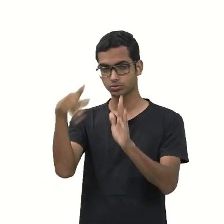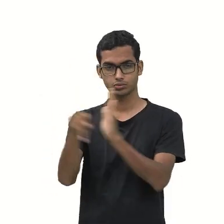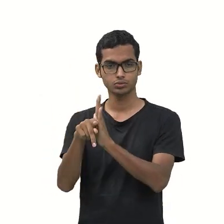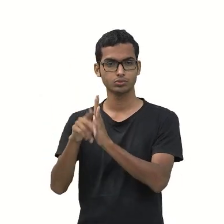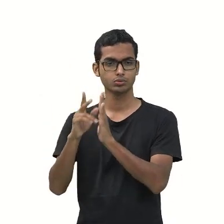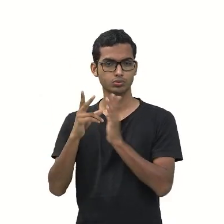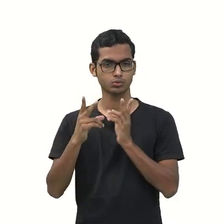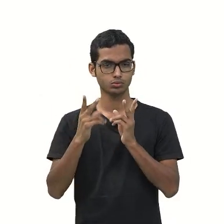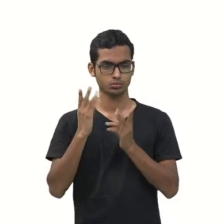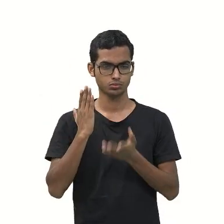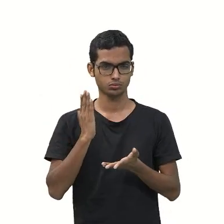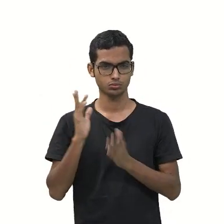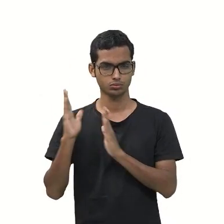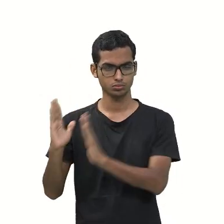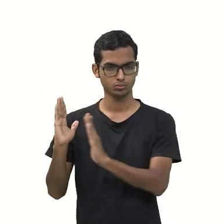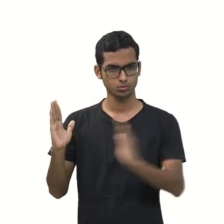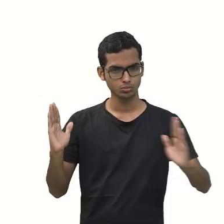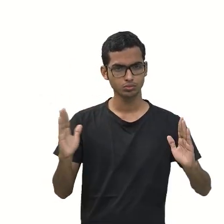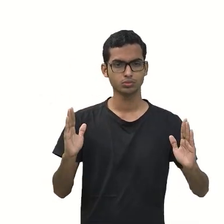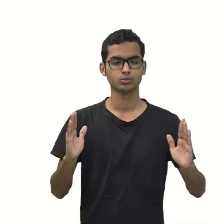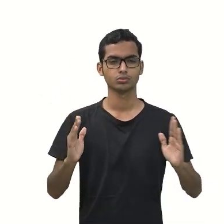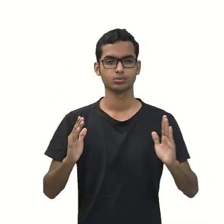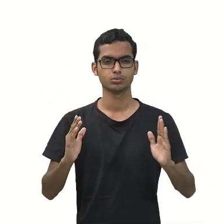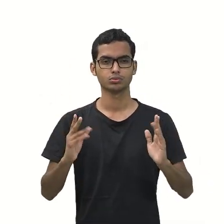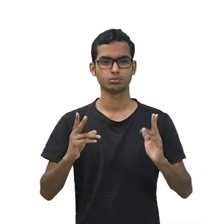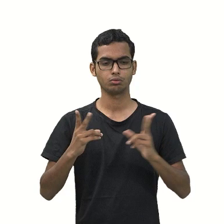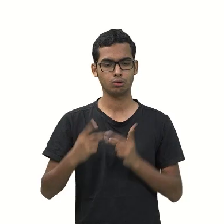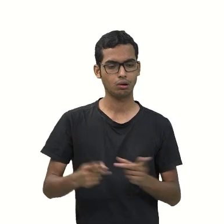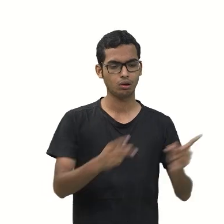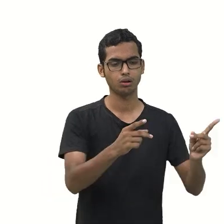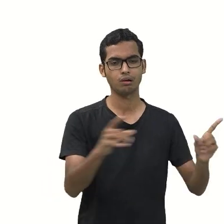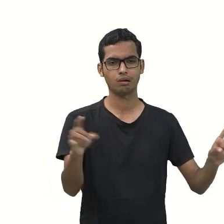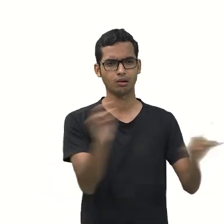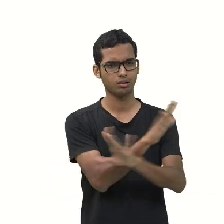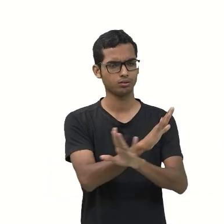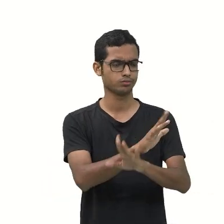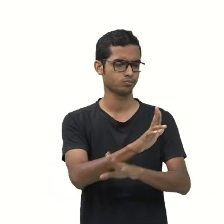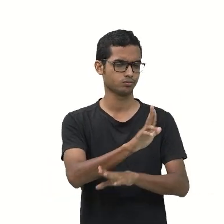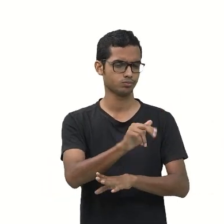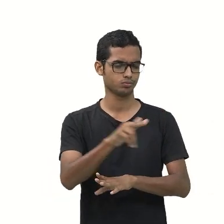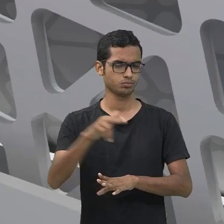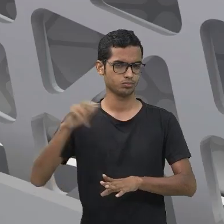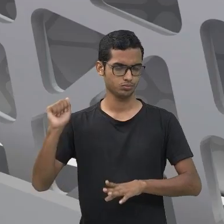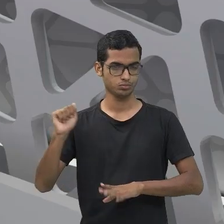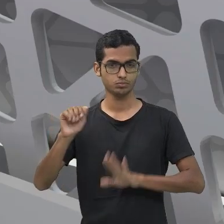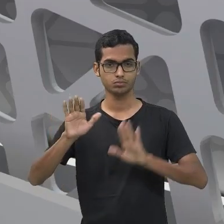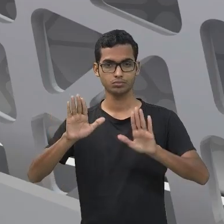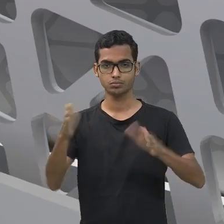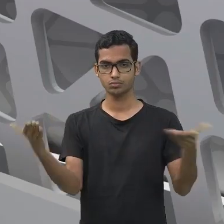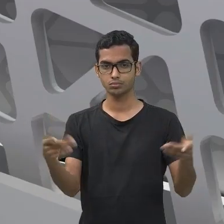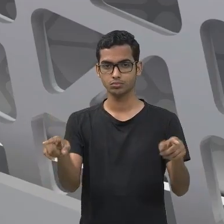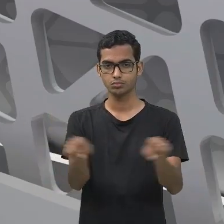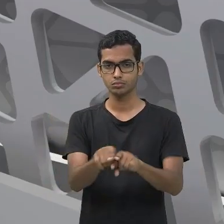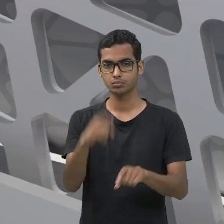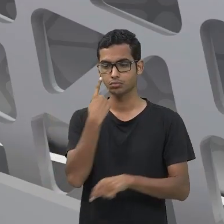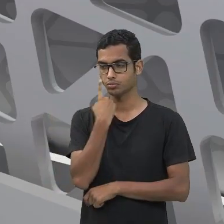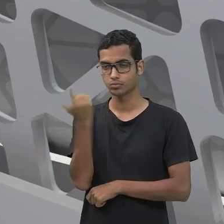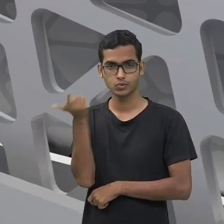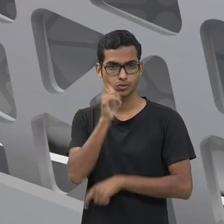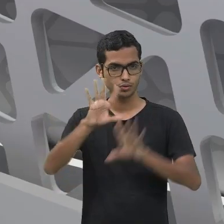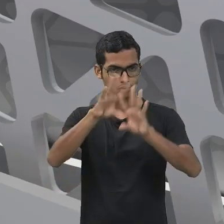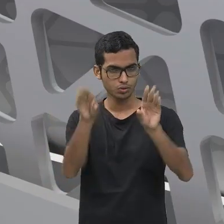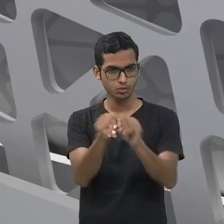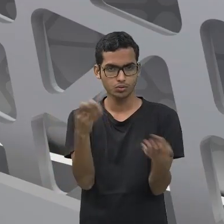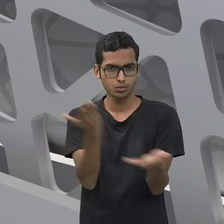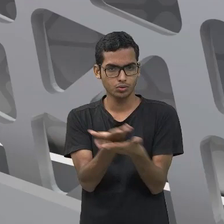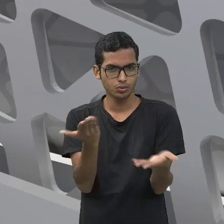infinita, tá bom? Ela nunca vai acabar, tá? E aí, com isso, a gente fecha as nossas